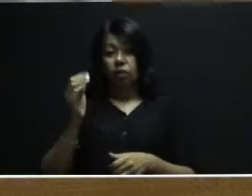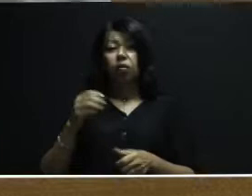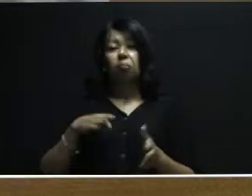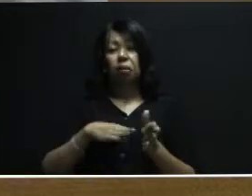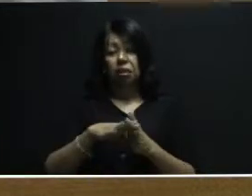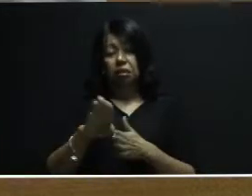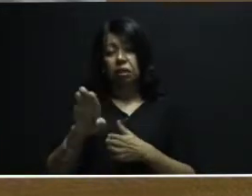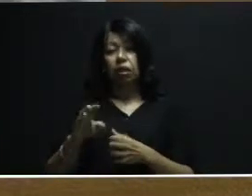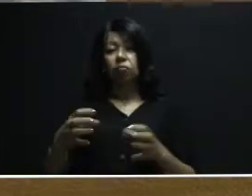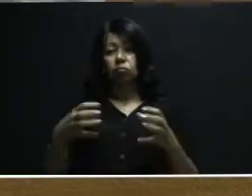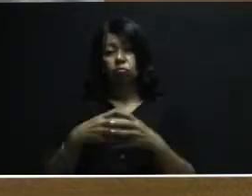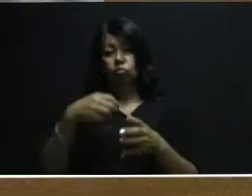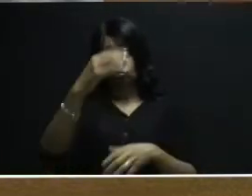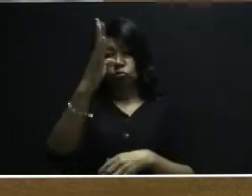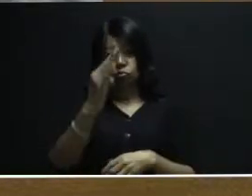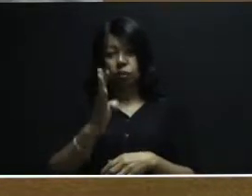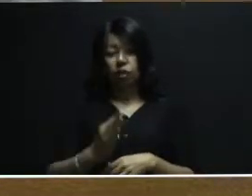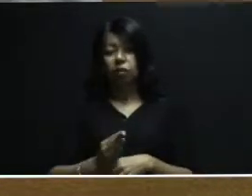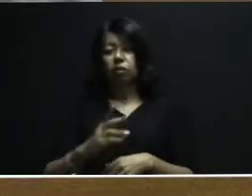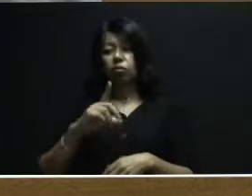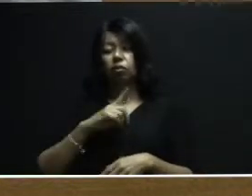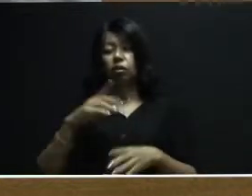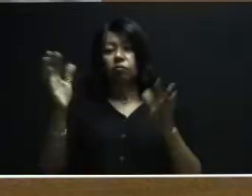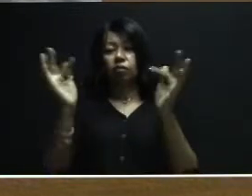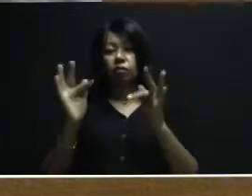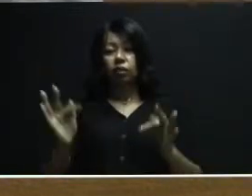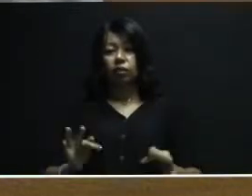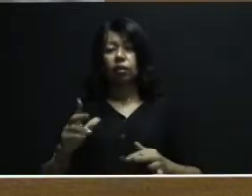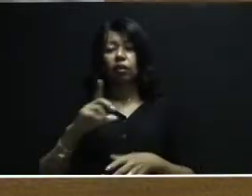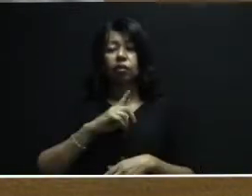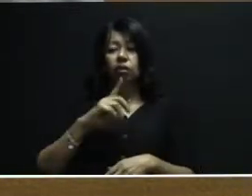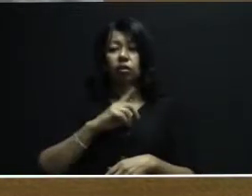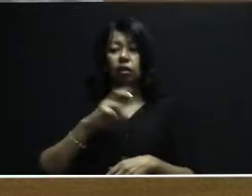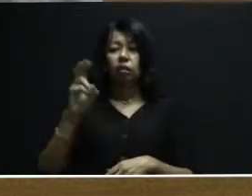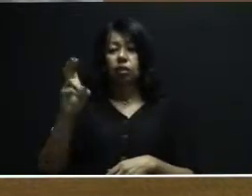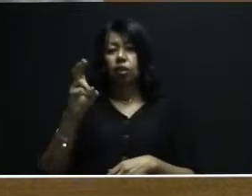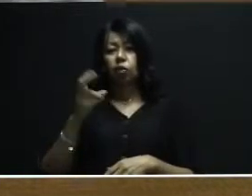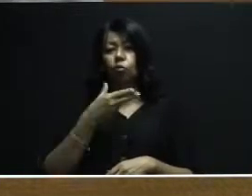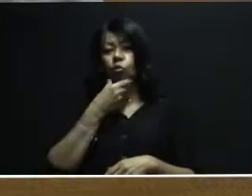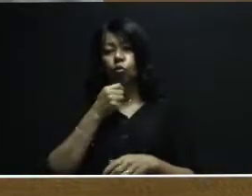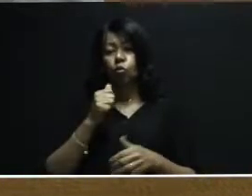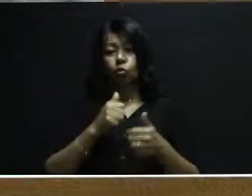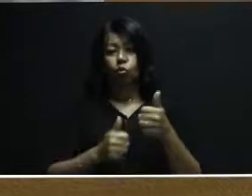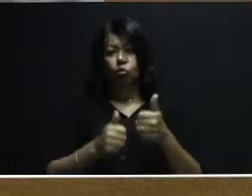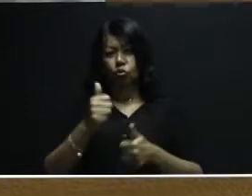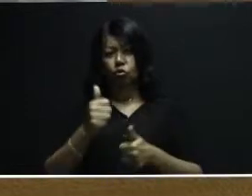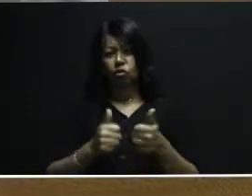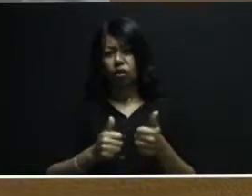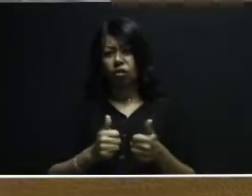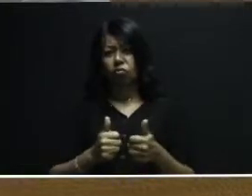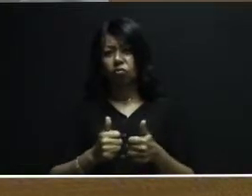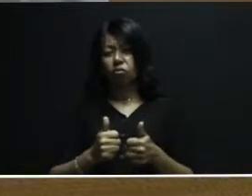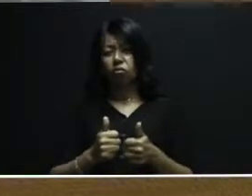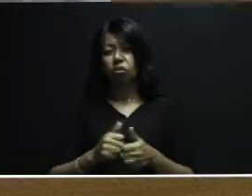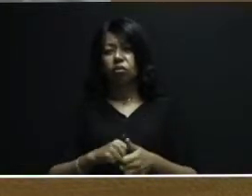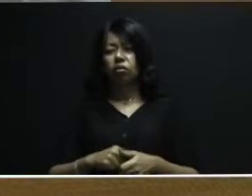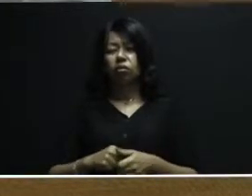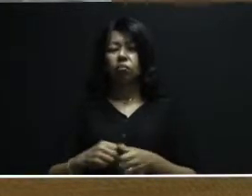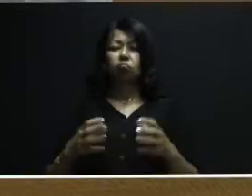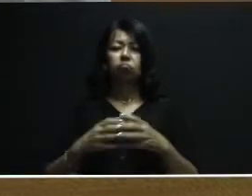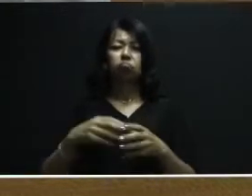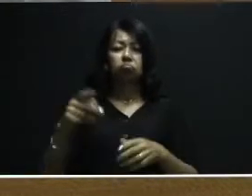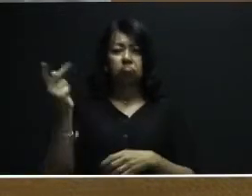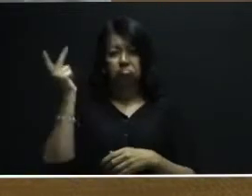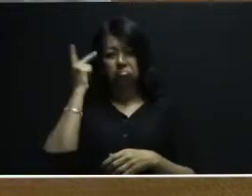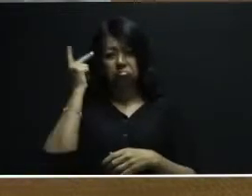Quando tinha os campeonatos brasileiros, eu tive a felicidade de ter 5 jogadores sempre na seleção paulista. Eu quero